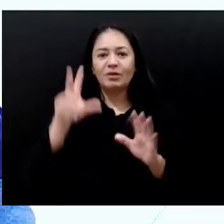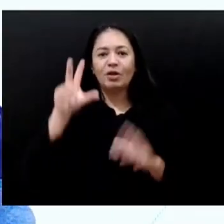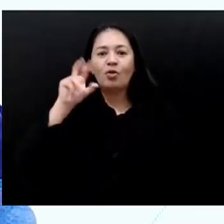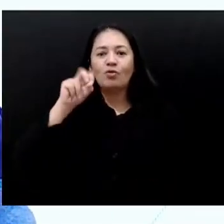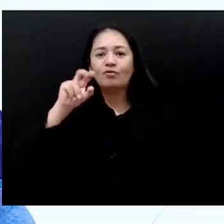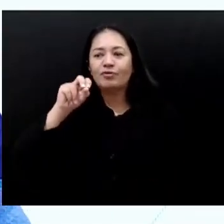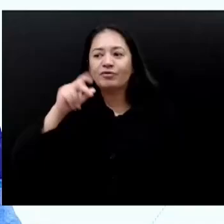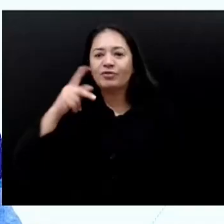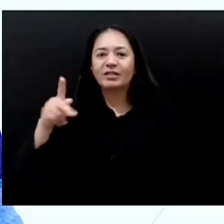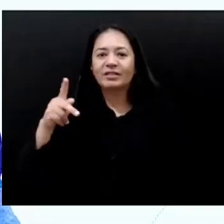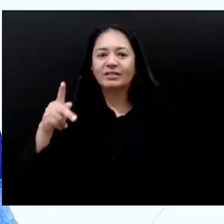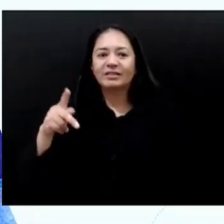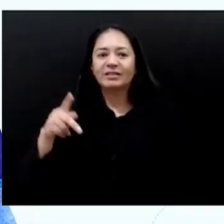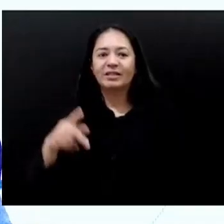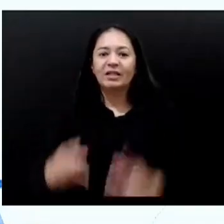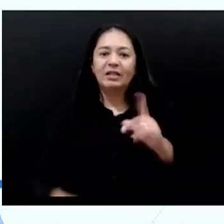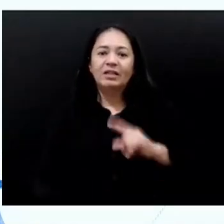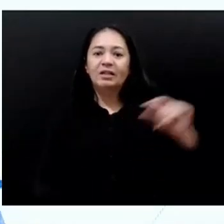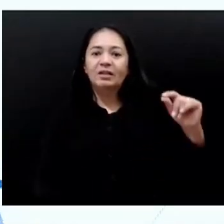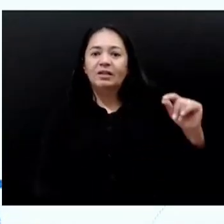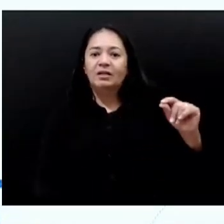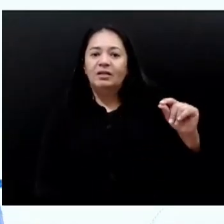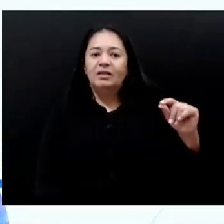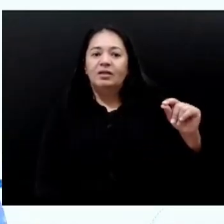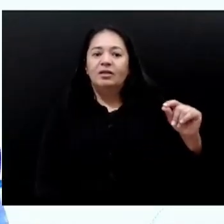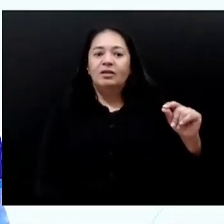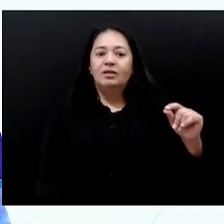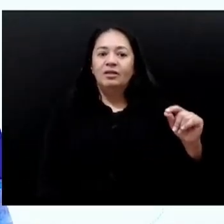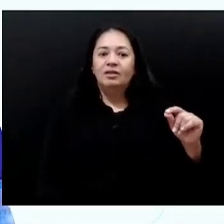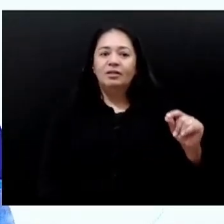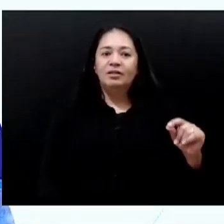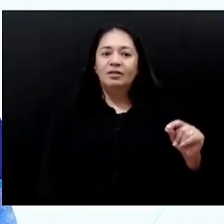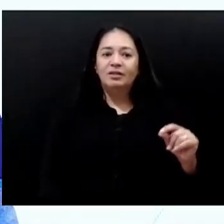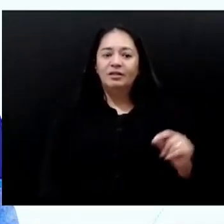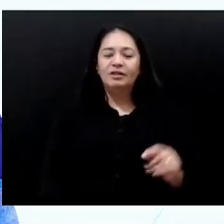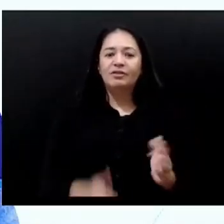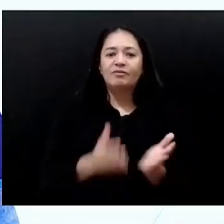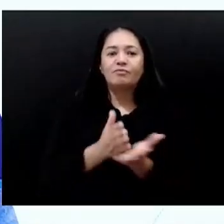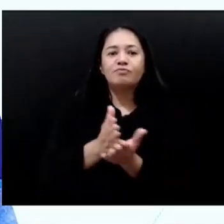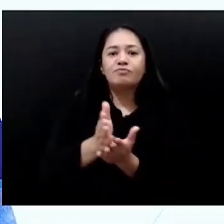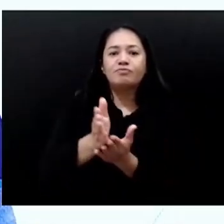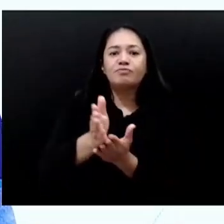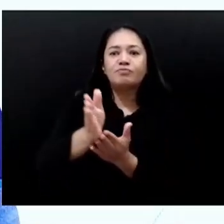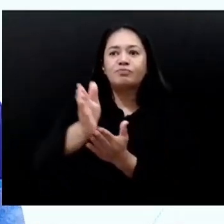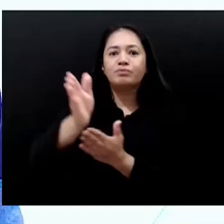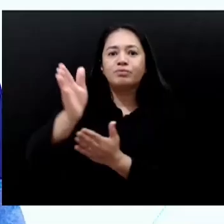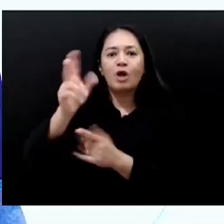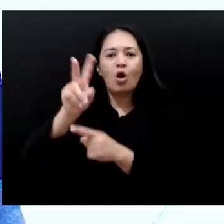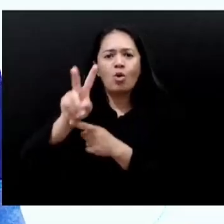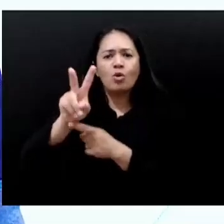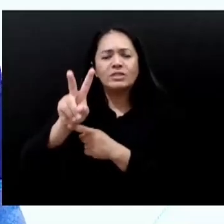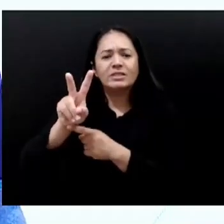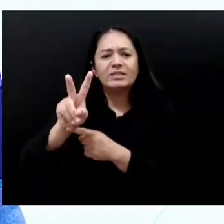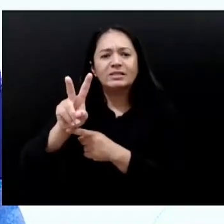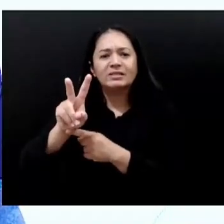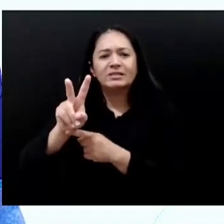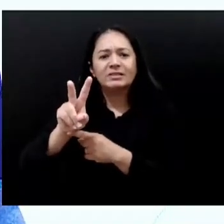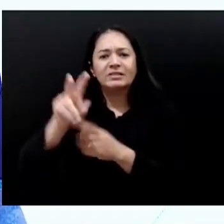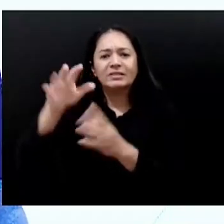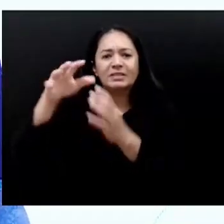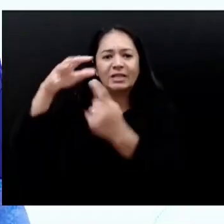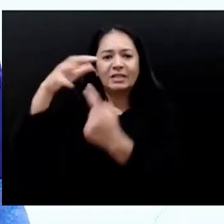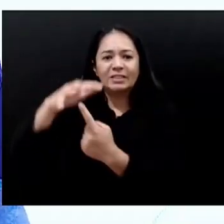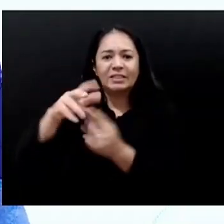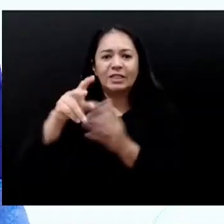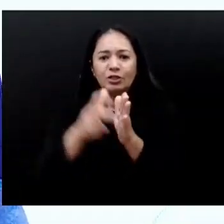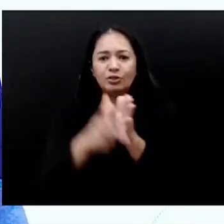daqui e pegou, por conta da Mogiana, foi cuidar da estação do trem lá na Mogiana,